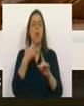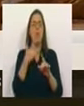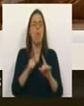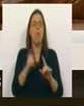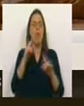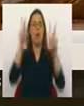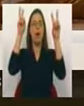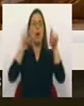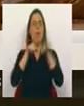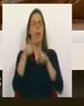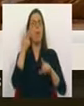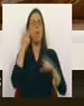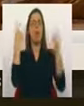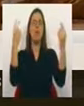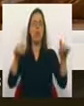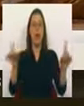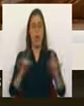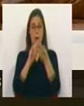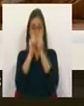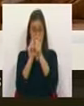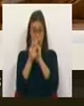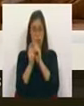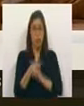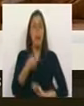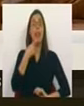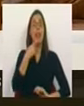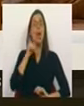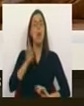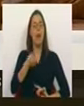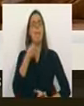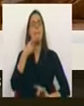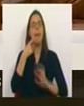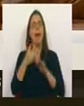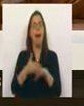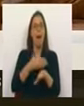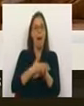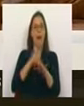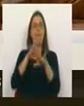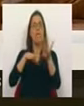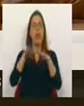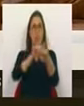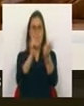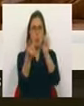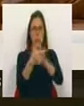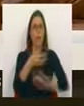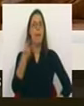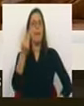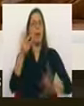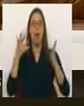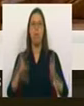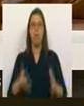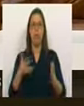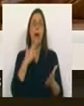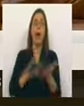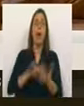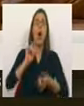um chavão político. Ser reformista é perceber e antecipar a mudança, não ter medo de enfrentar